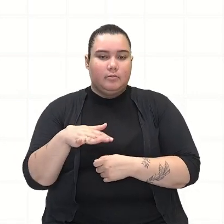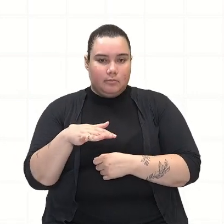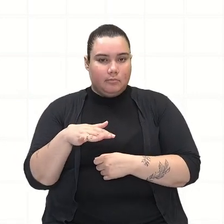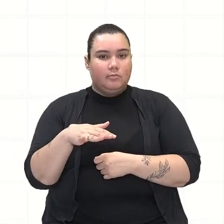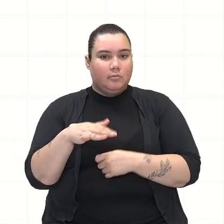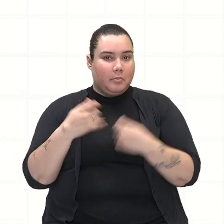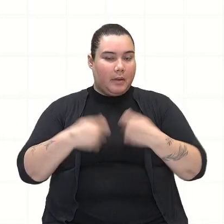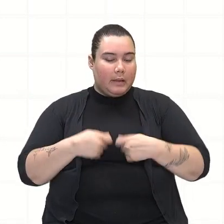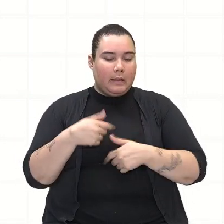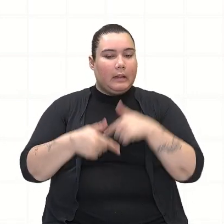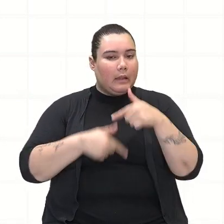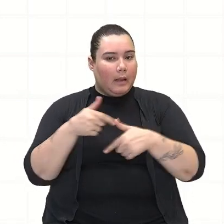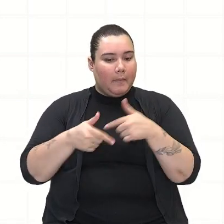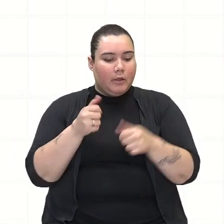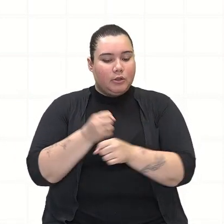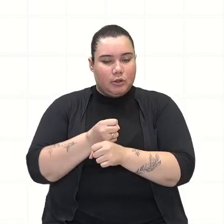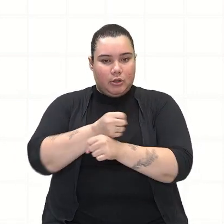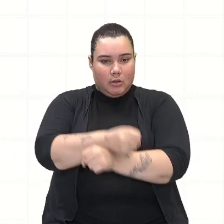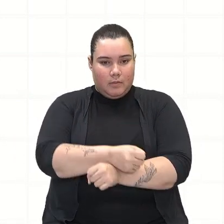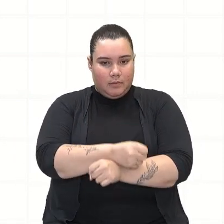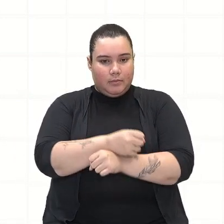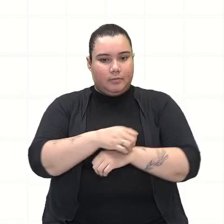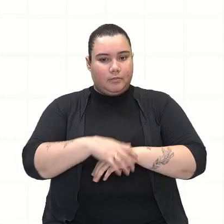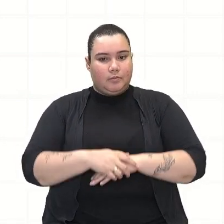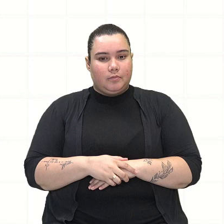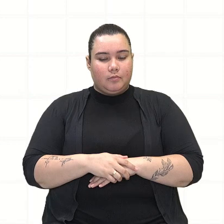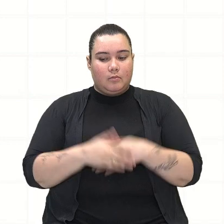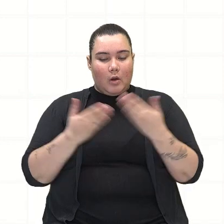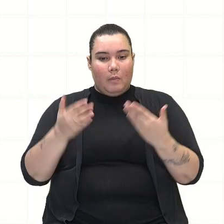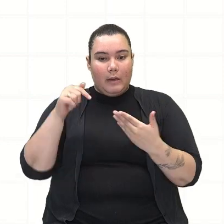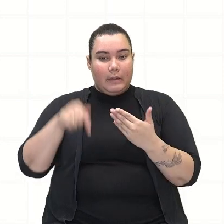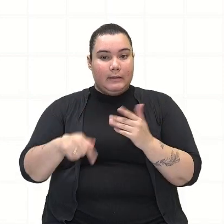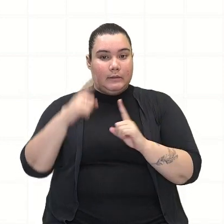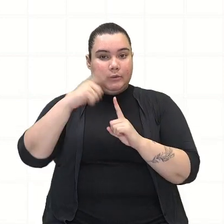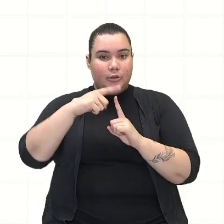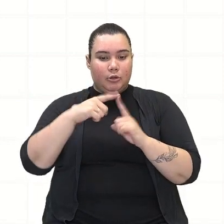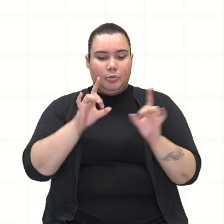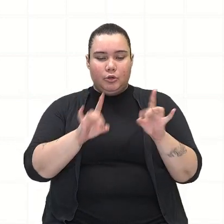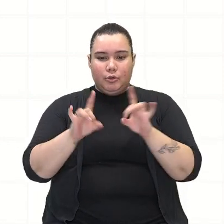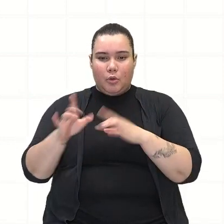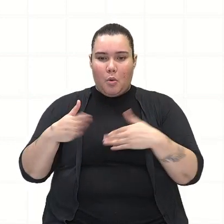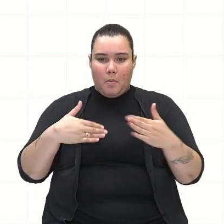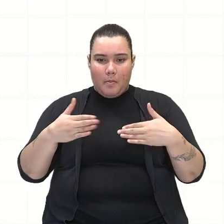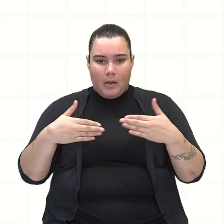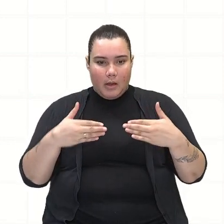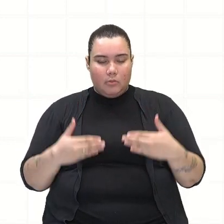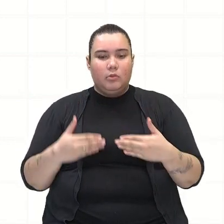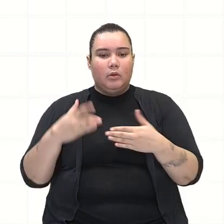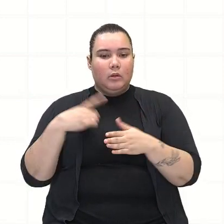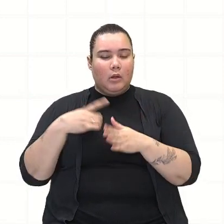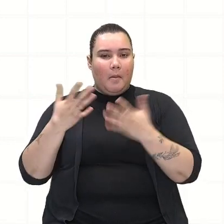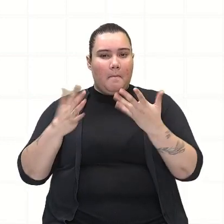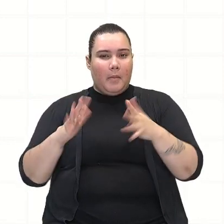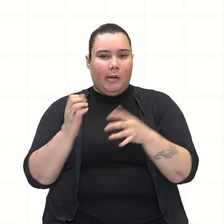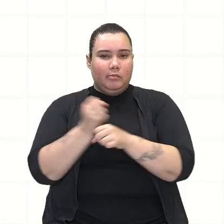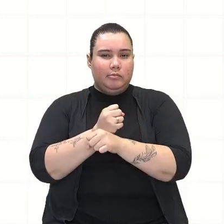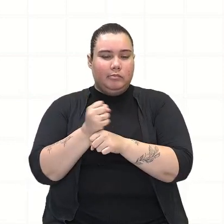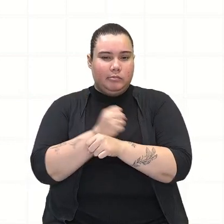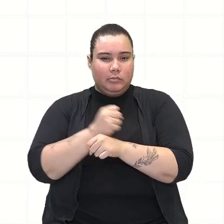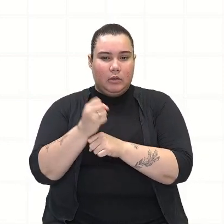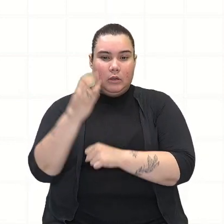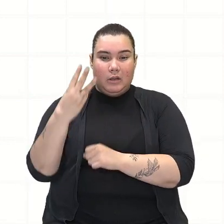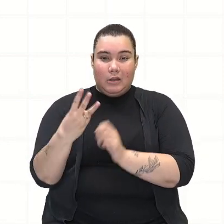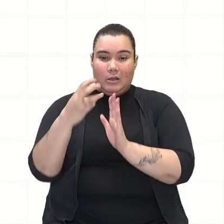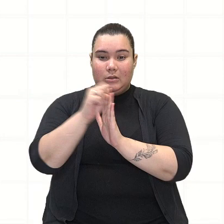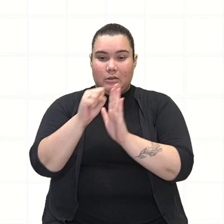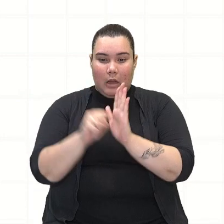atividades necessárias para essa produção. Então, o comércio transatlântico de escravizados perdurou aí por mais de 3